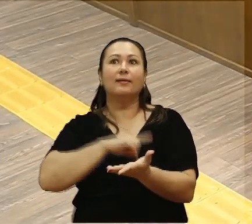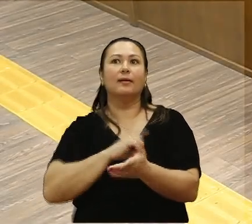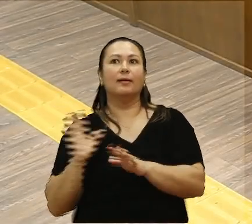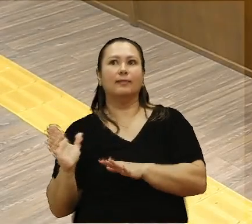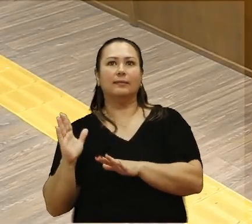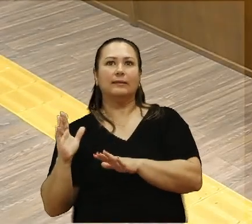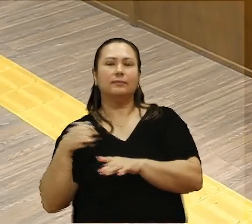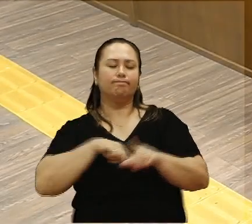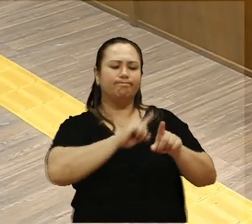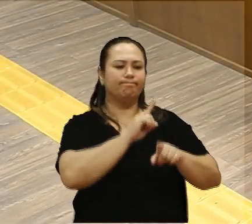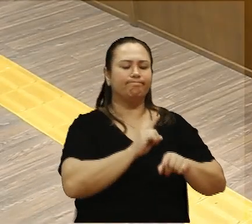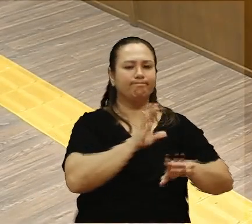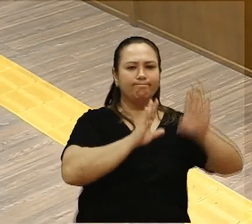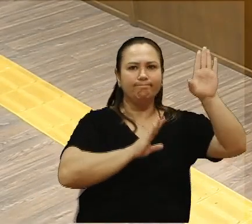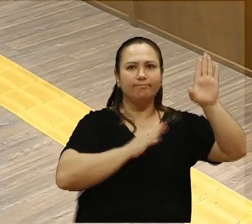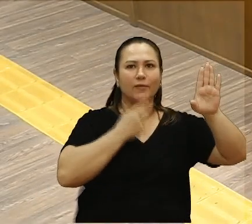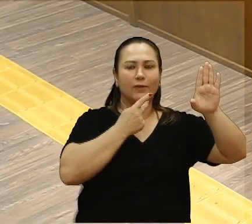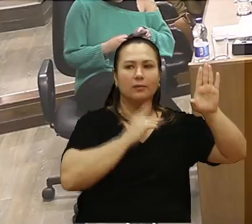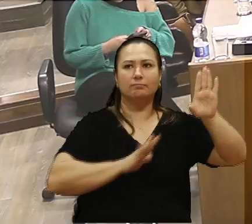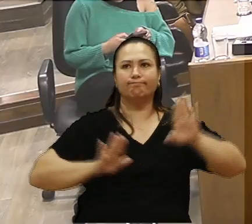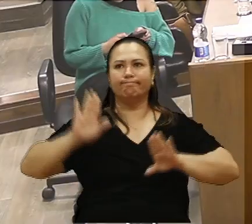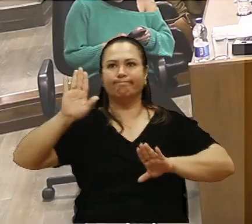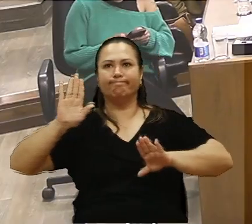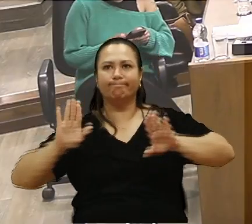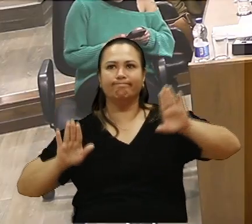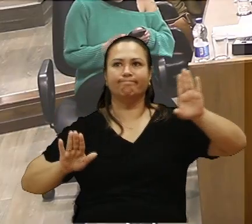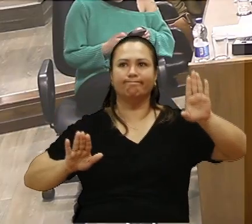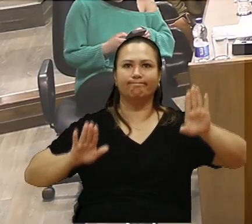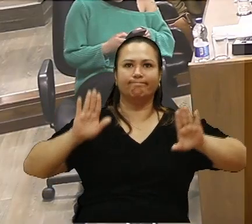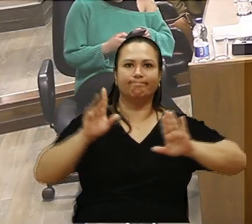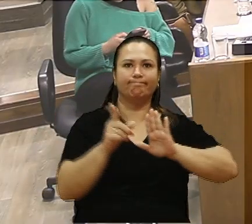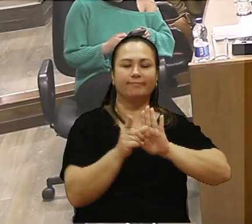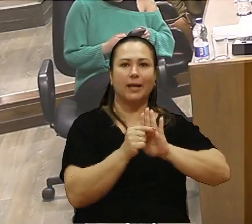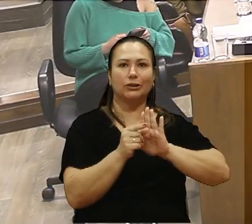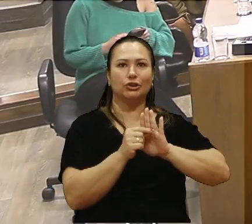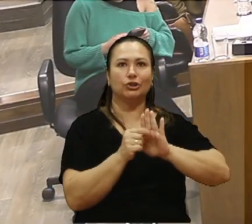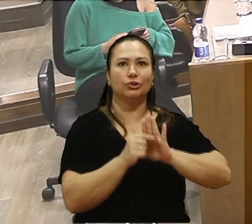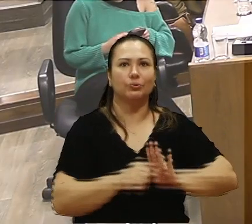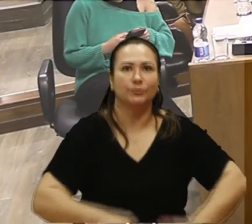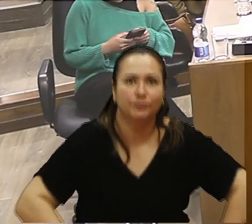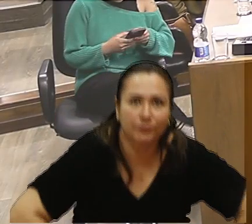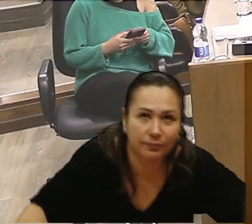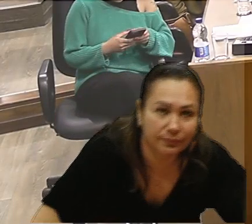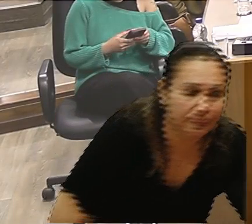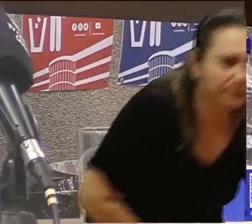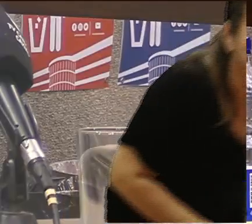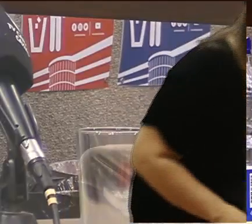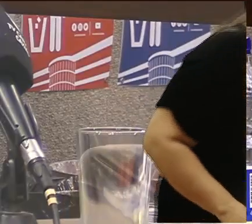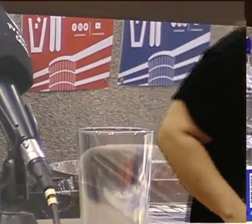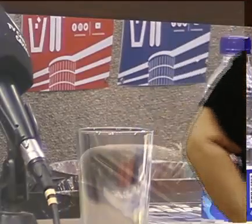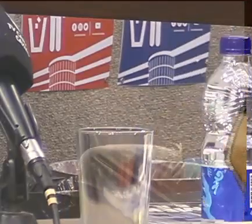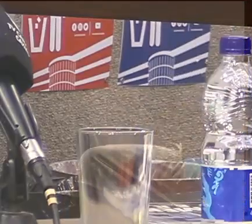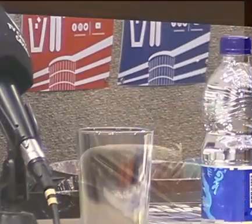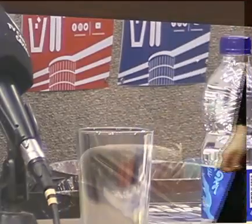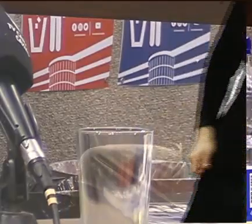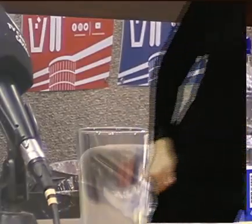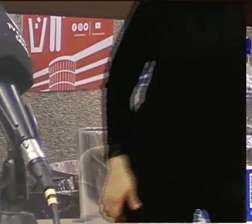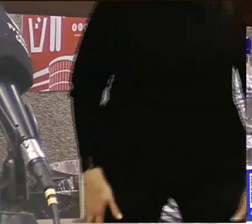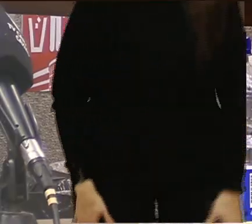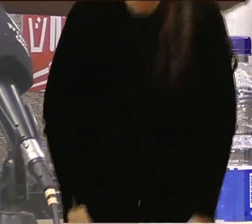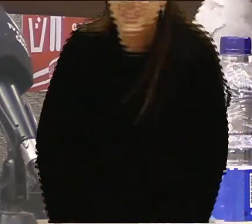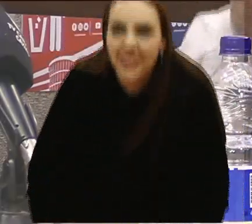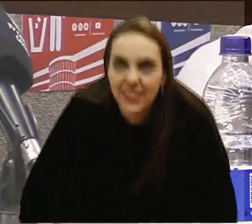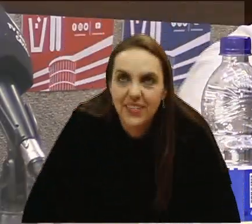vereador. vereador Cláudio. Qual a sua questão de ordem? Artigo vereador? 209, inciso 2º. Pois O não. vereador, ele só para deixar claro que